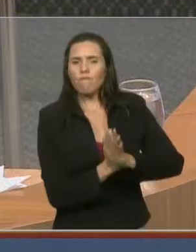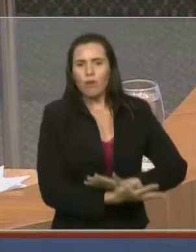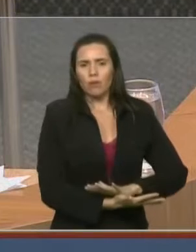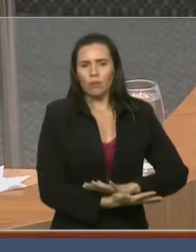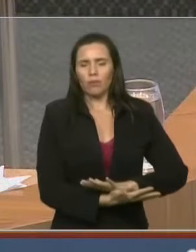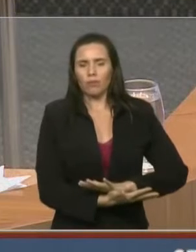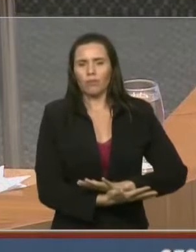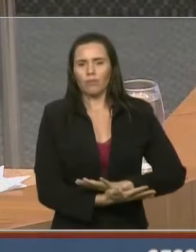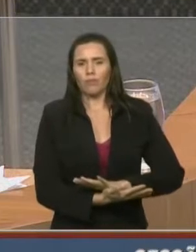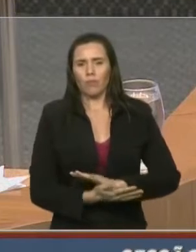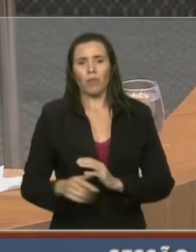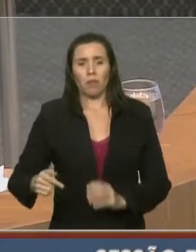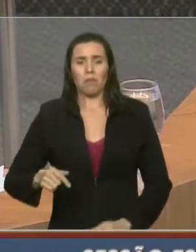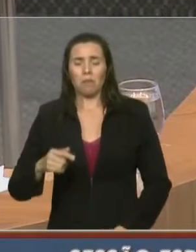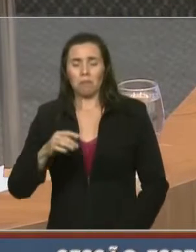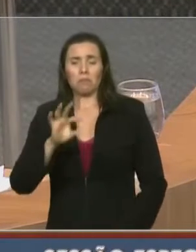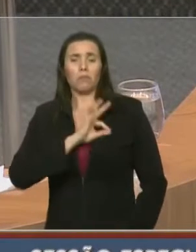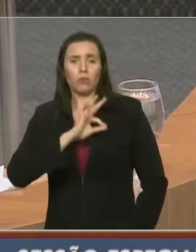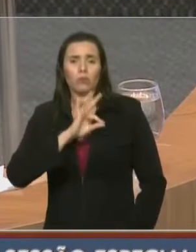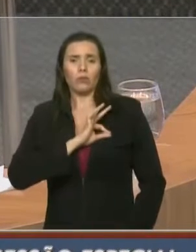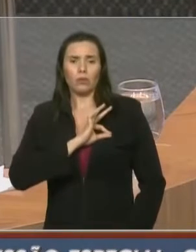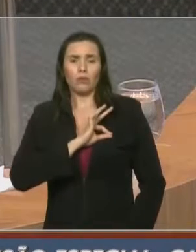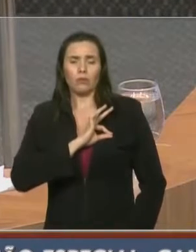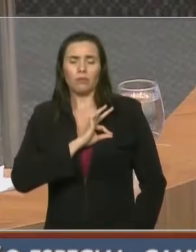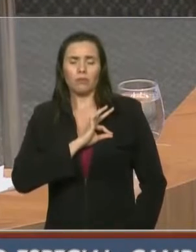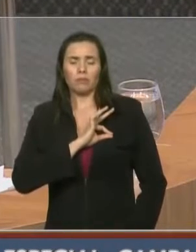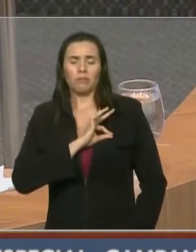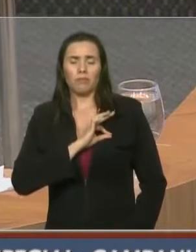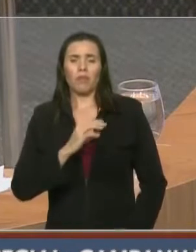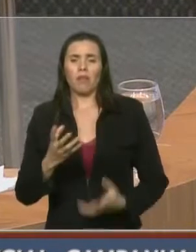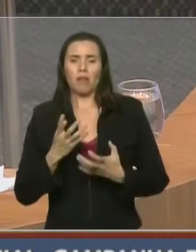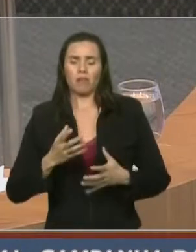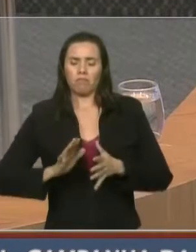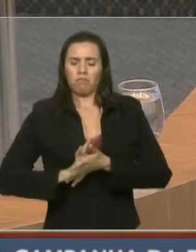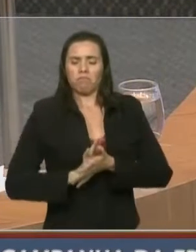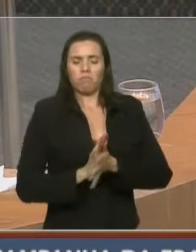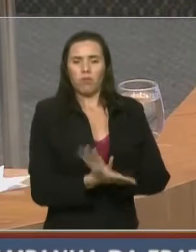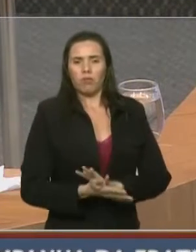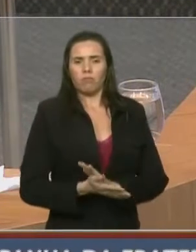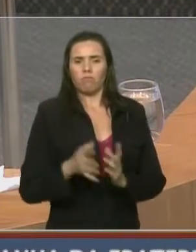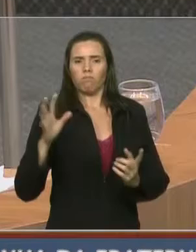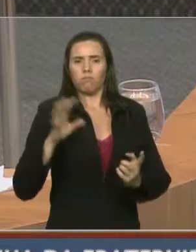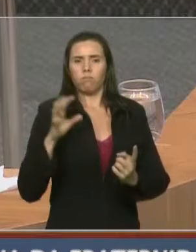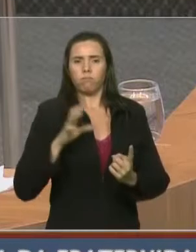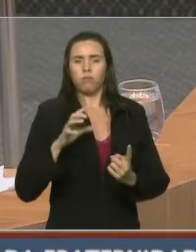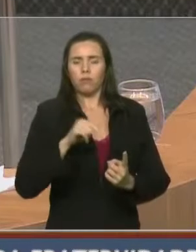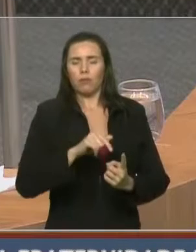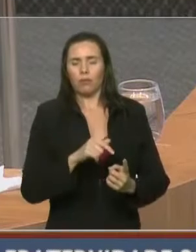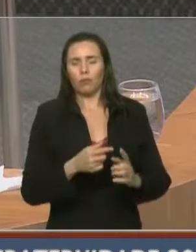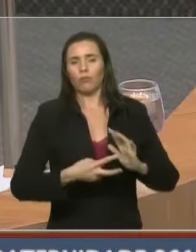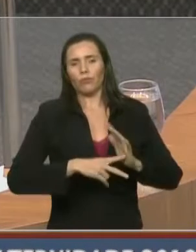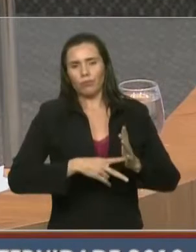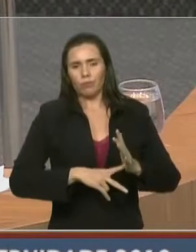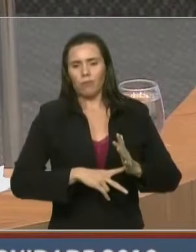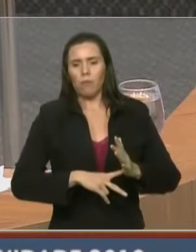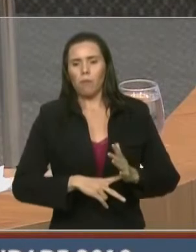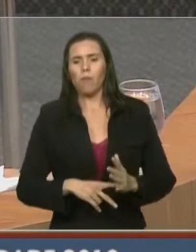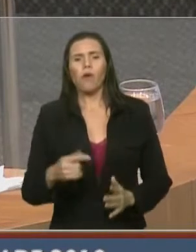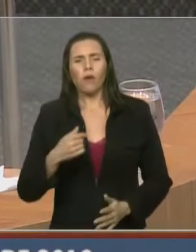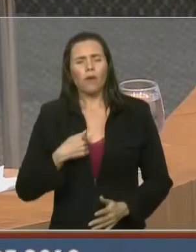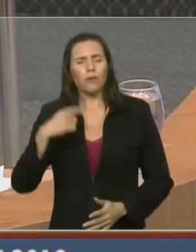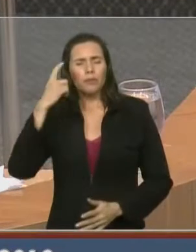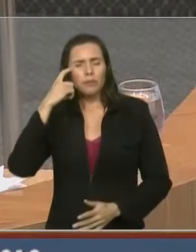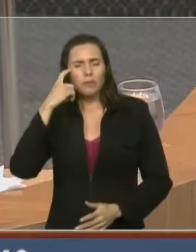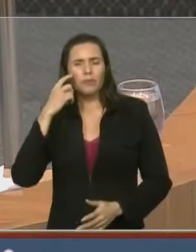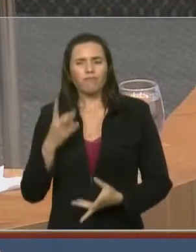dos militares. E, neste momento, o que eu vejo, o que a Igreja traz